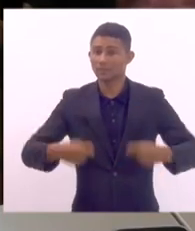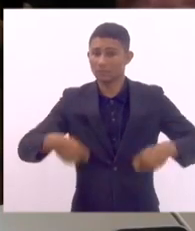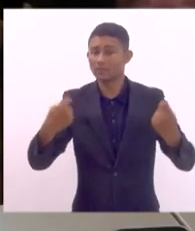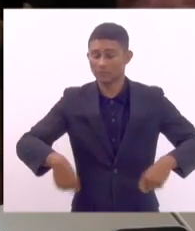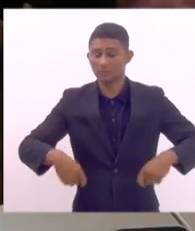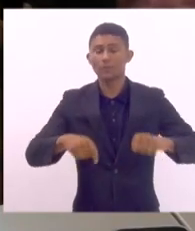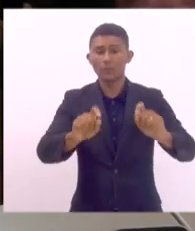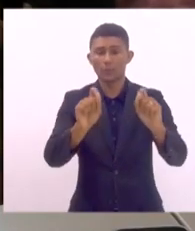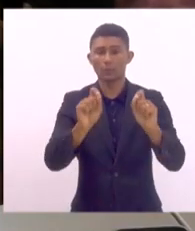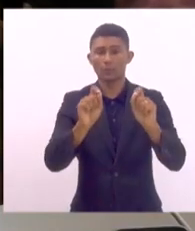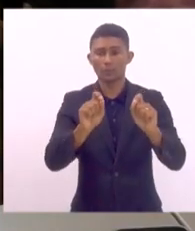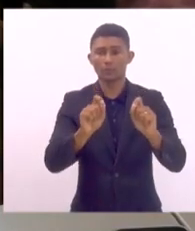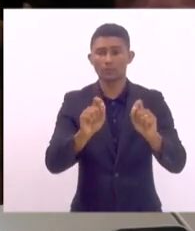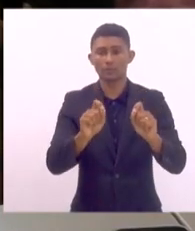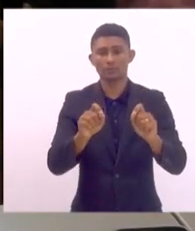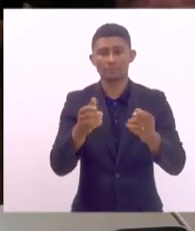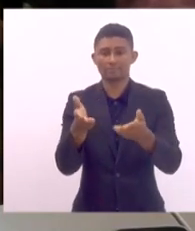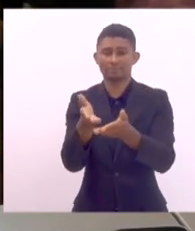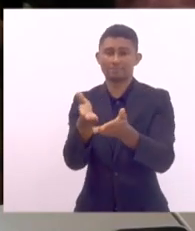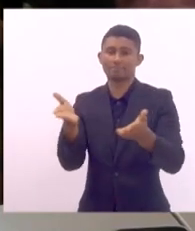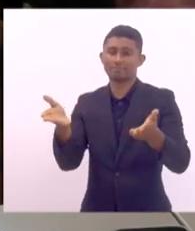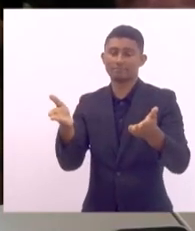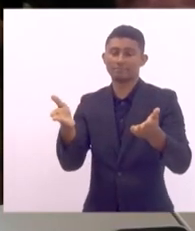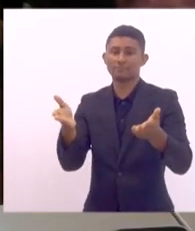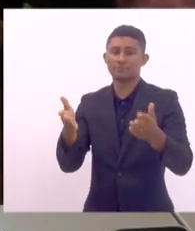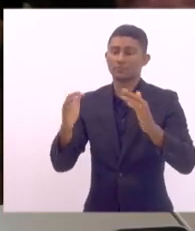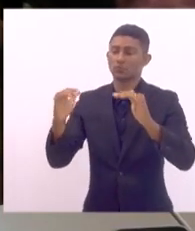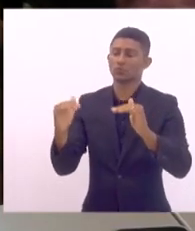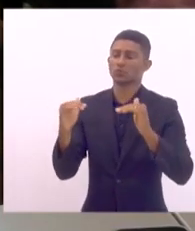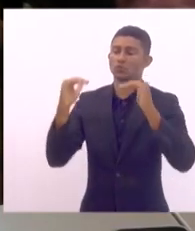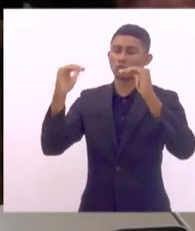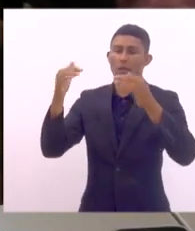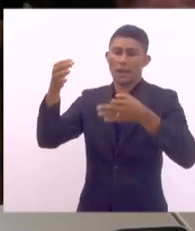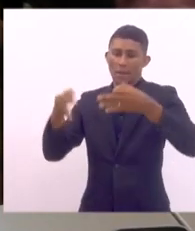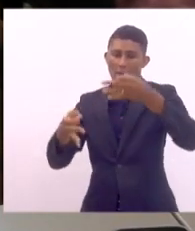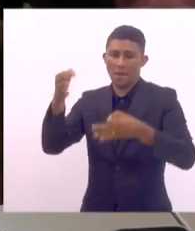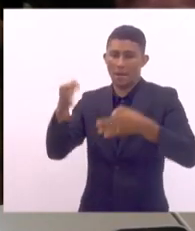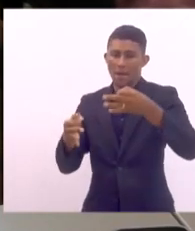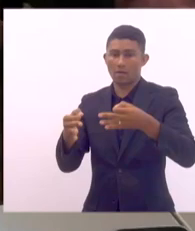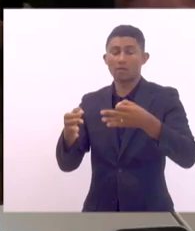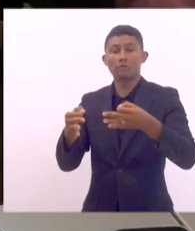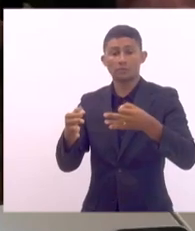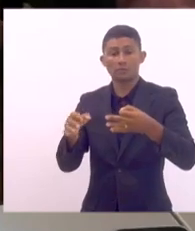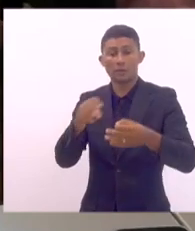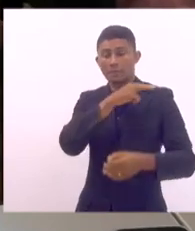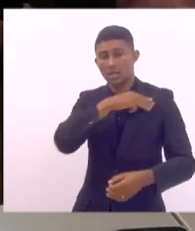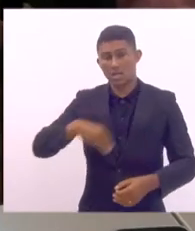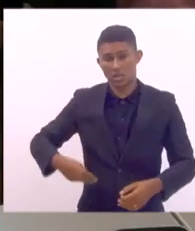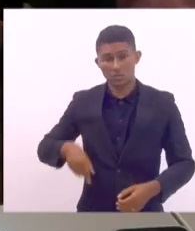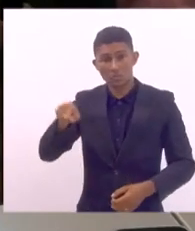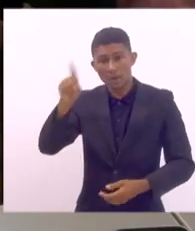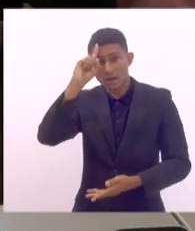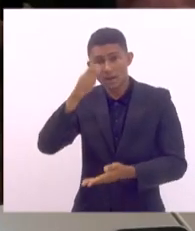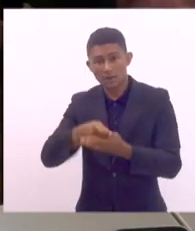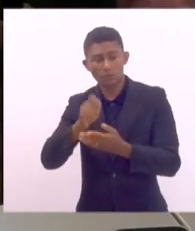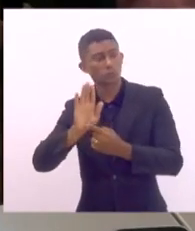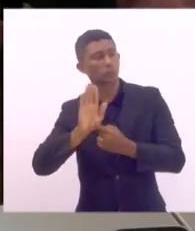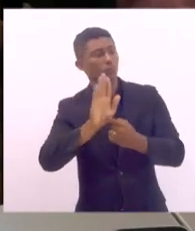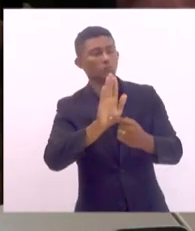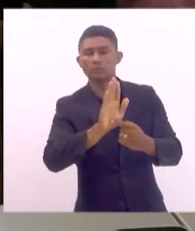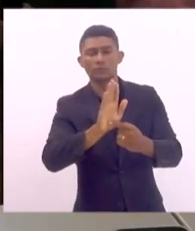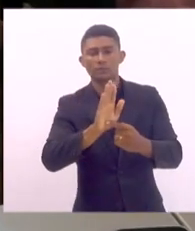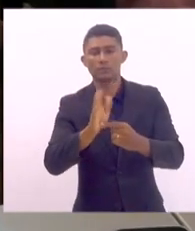campo majoritário do STF, derrubar a liminar do ministro Mendonça.